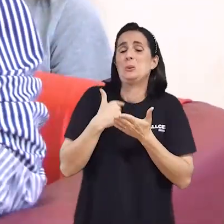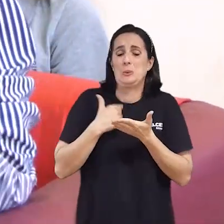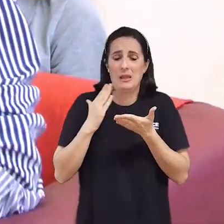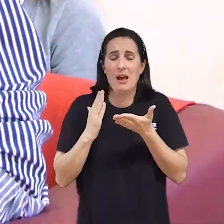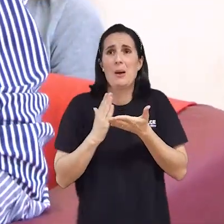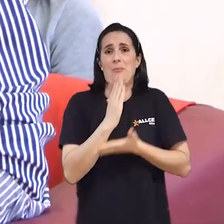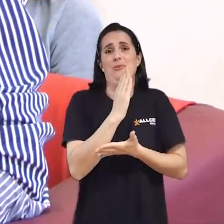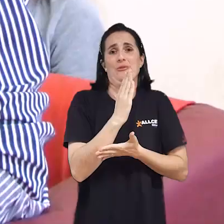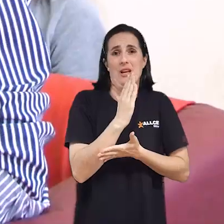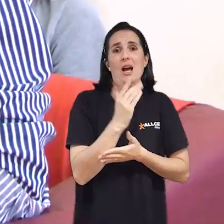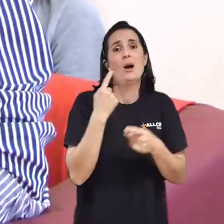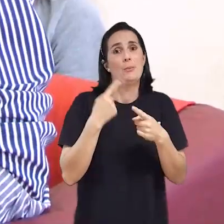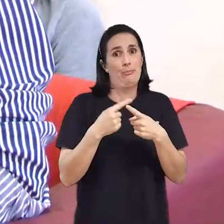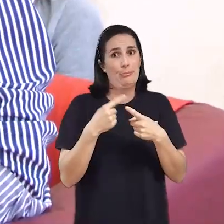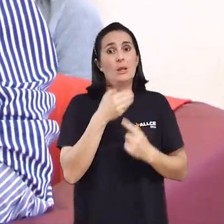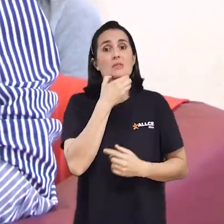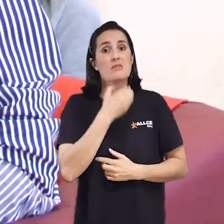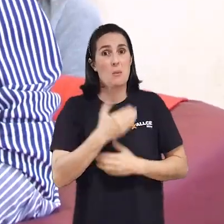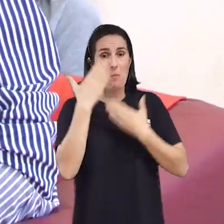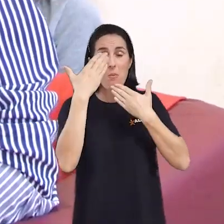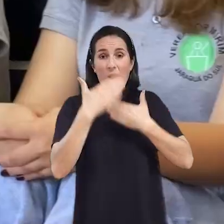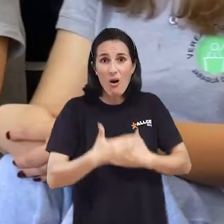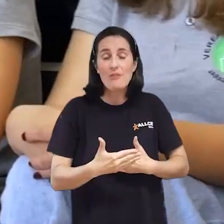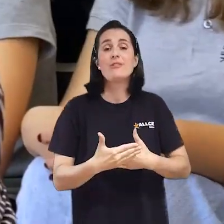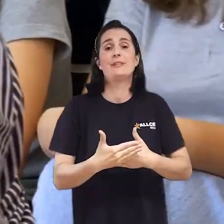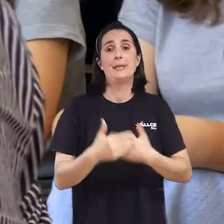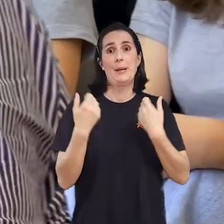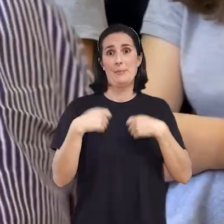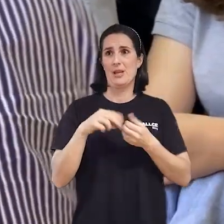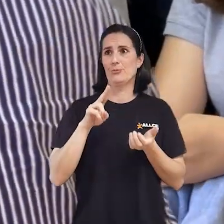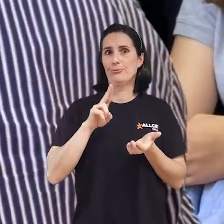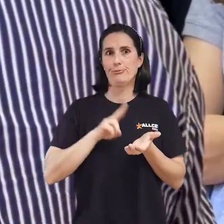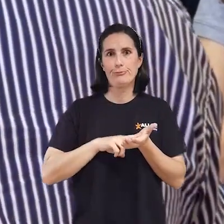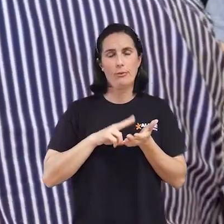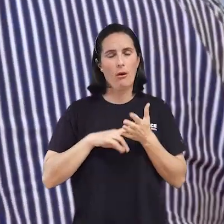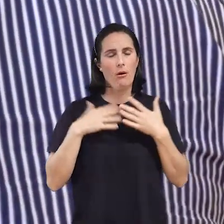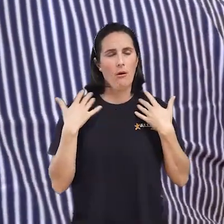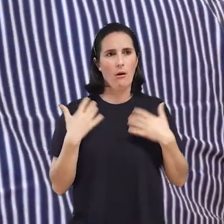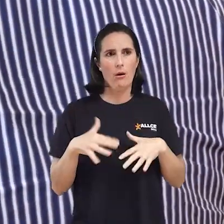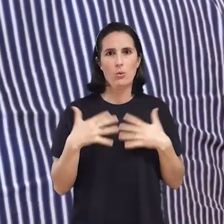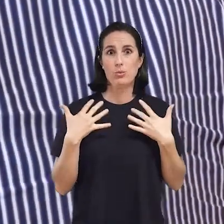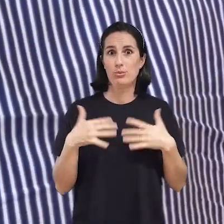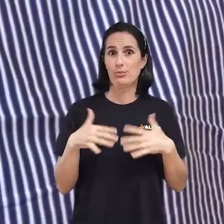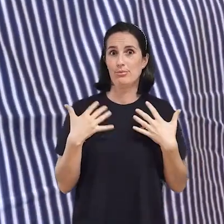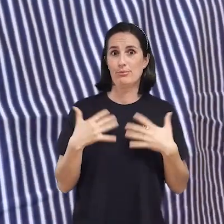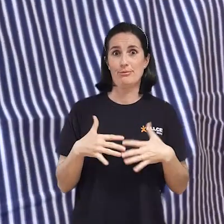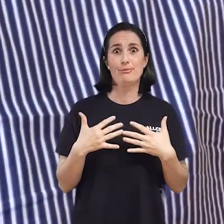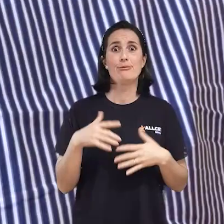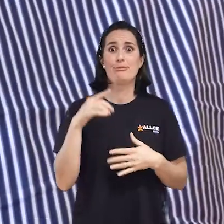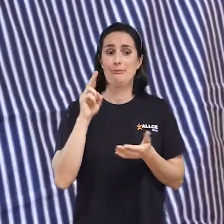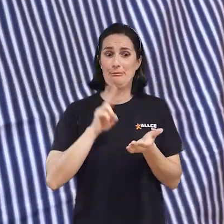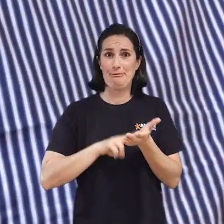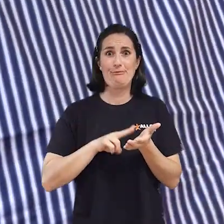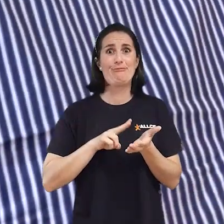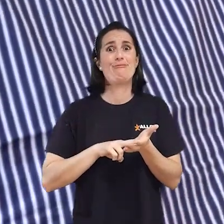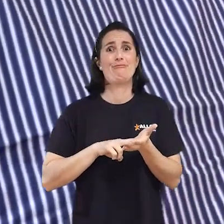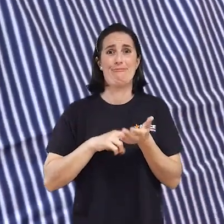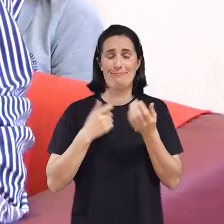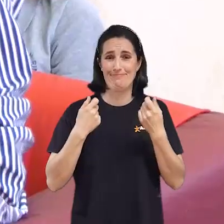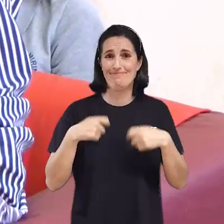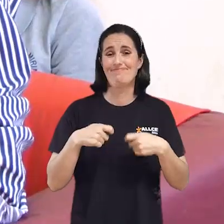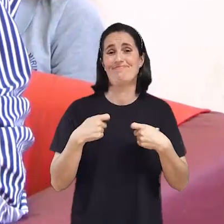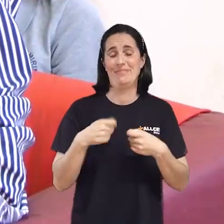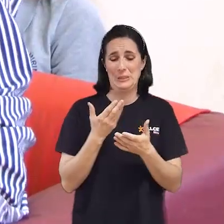orações, pedindo para Deus ajudar no final do ano, porque no final do ano, nas provas finais, precisava de um monte de